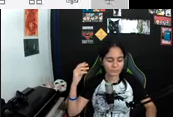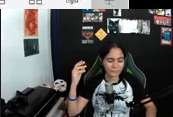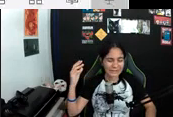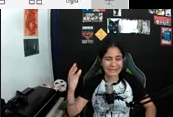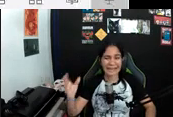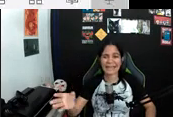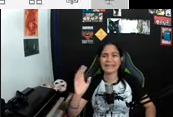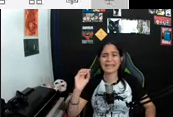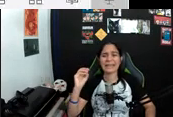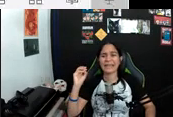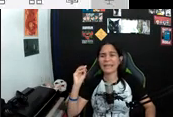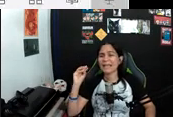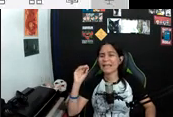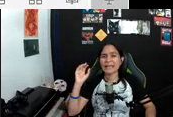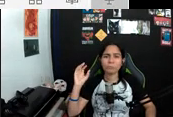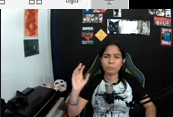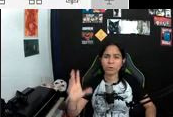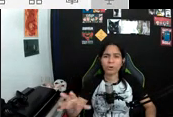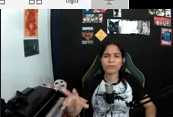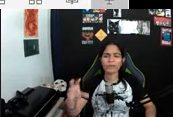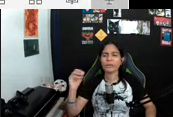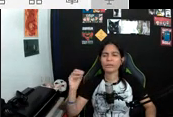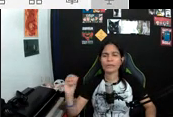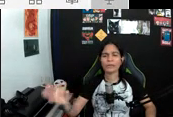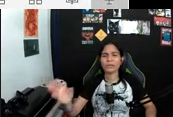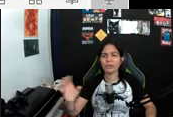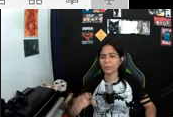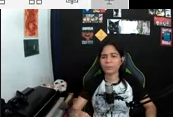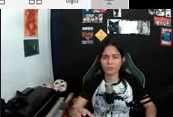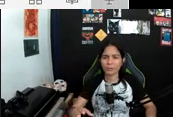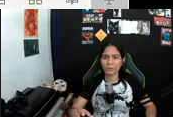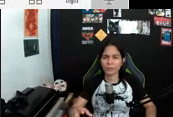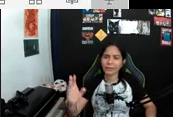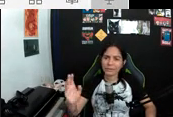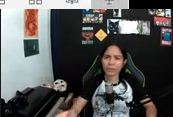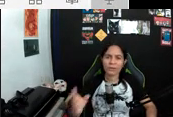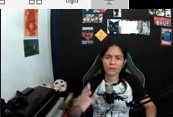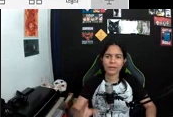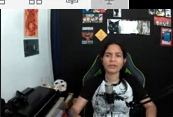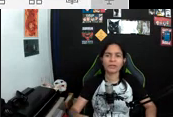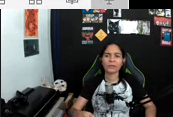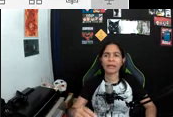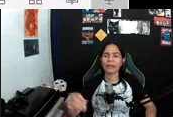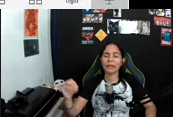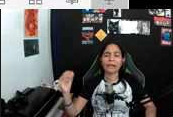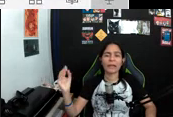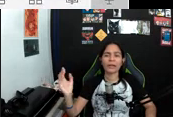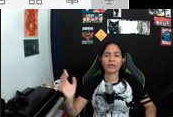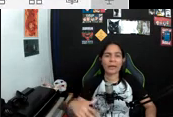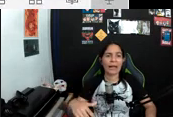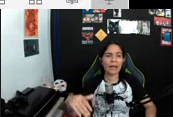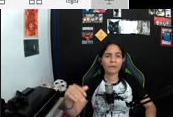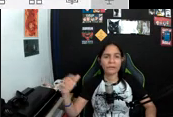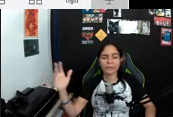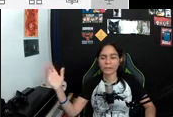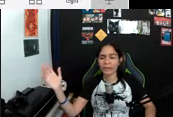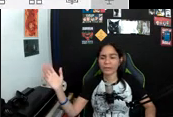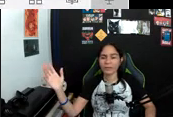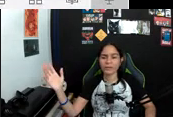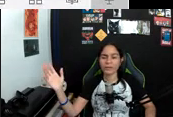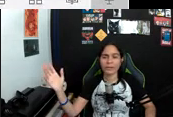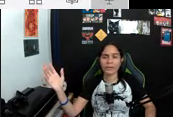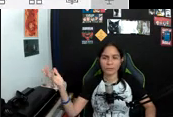Então, nada de querer impor a sua religião para a pessoa. Respeite a religião dela. Querer julgar,